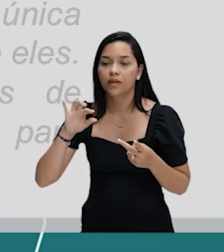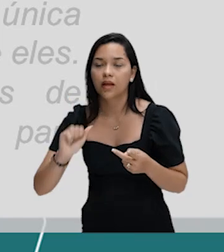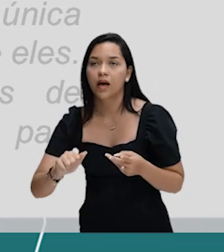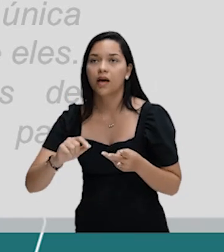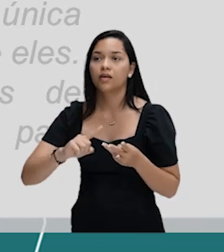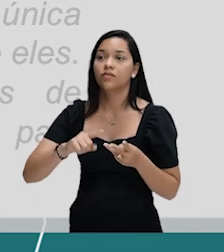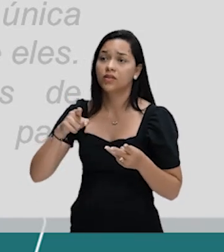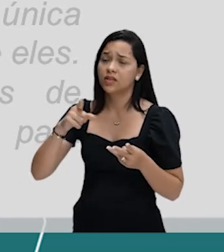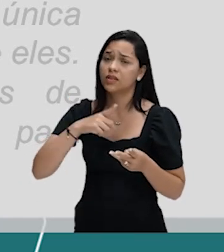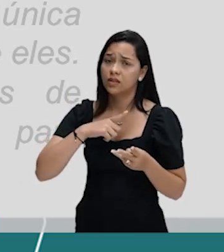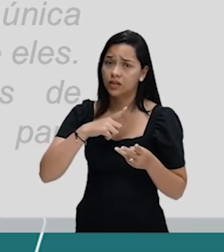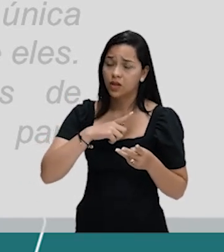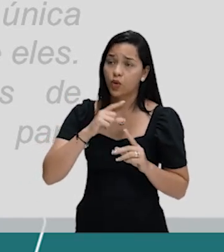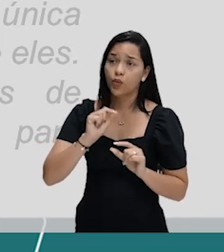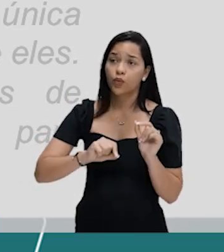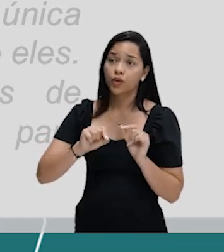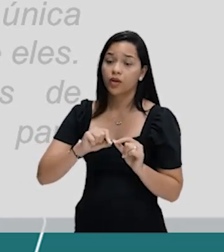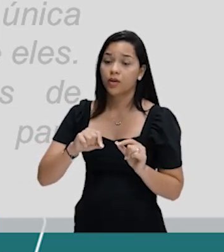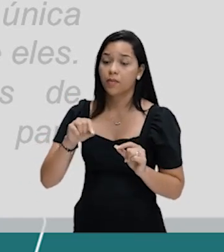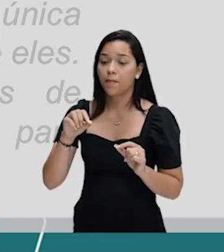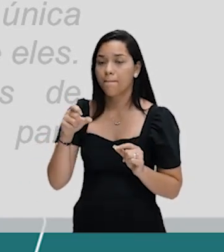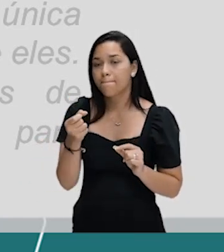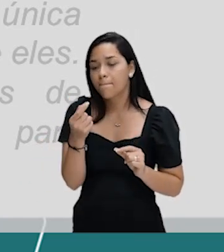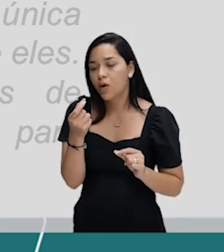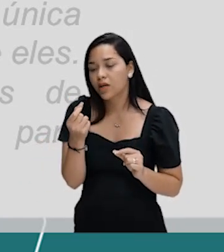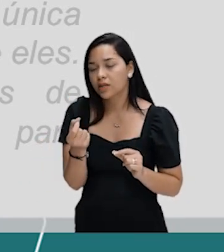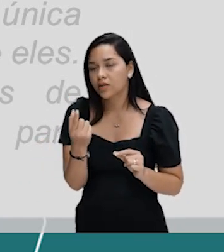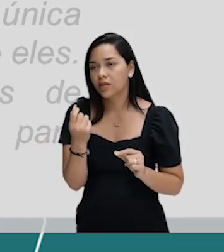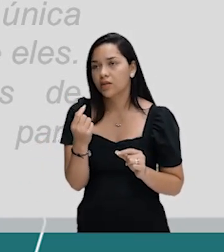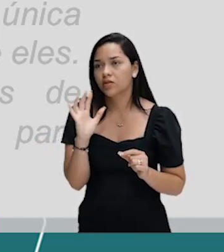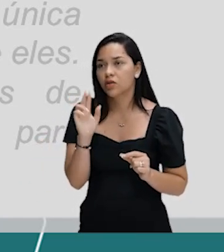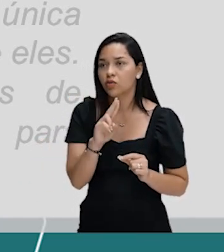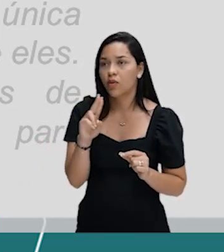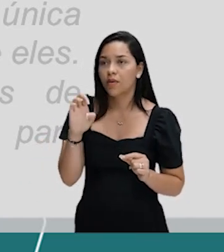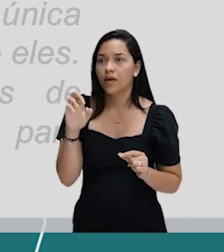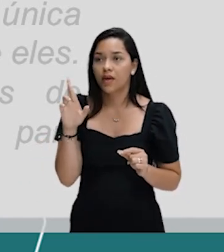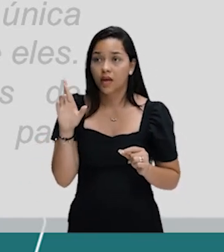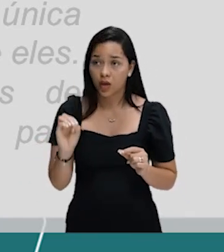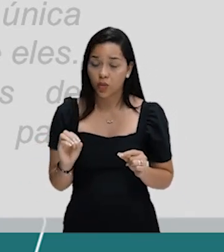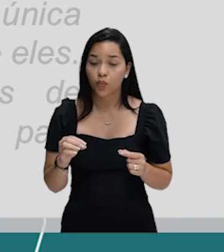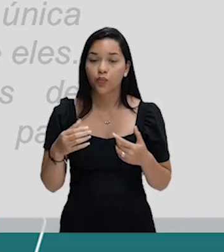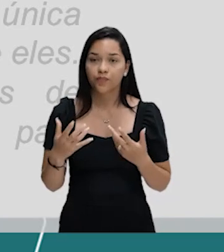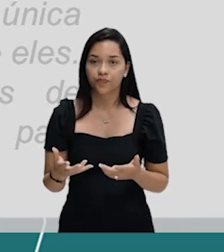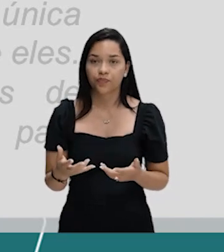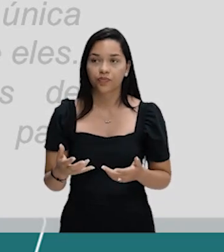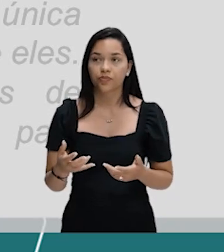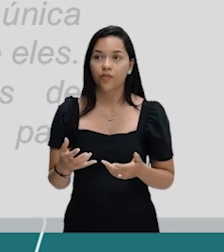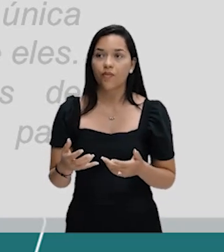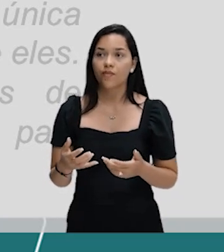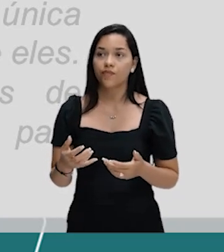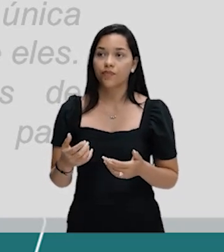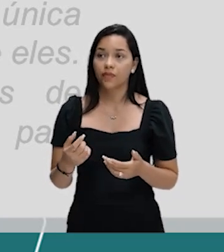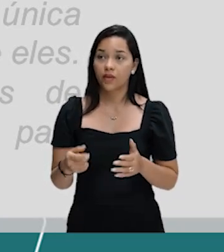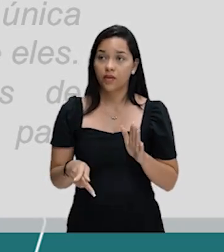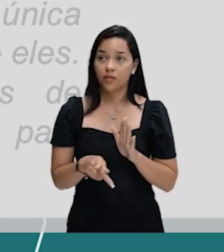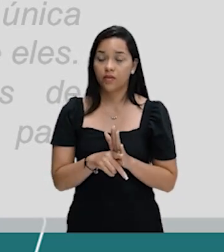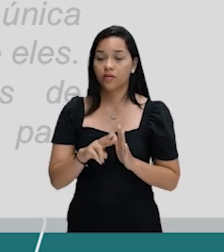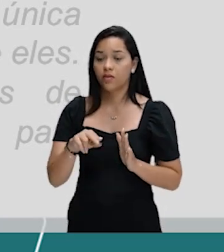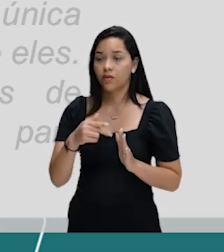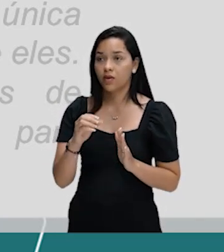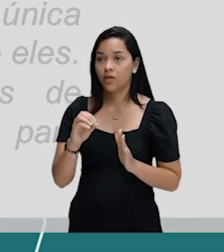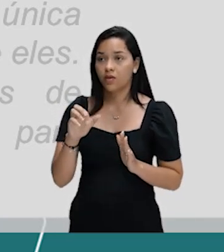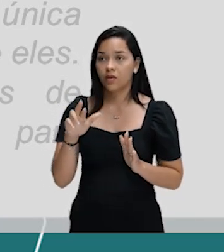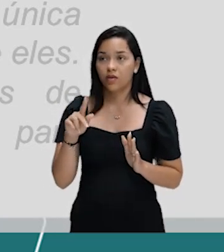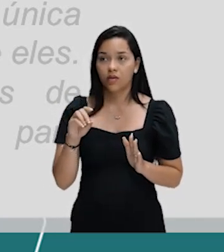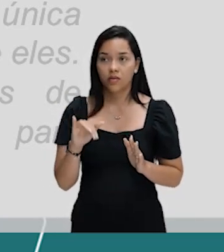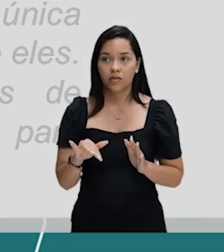mercadoria, tu tem um estabelecimento de uma moeda única entre esses países. Já ouviu falar do euro? Com certeza, né? Moeda da União Europeia.